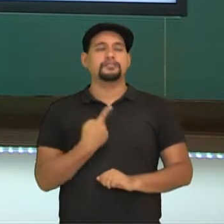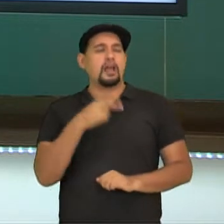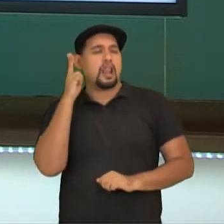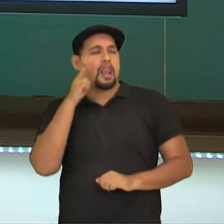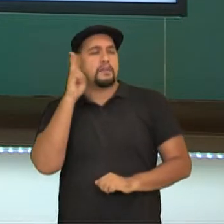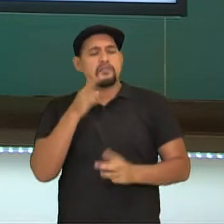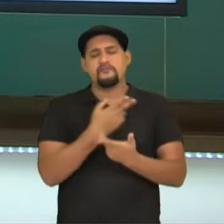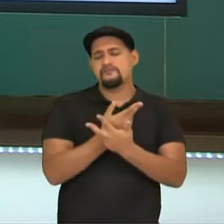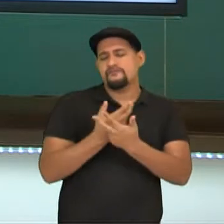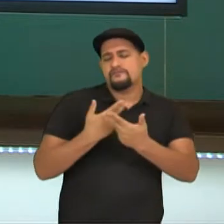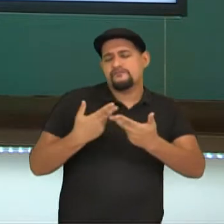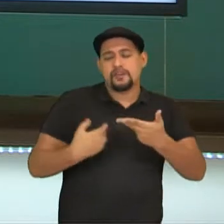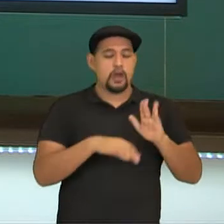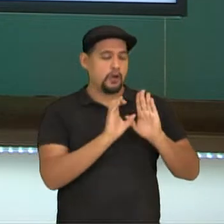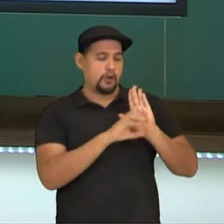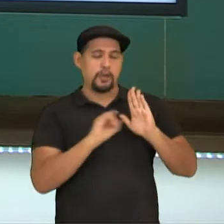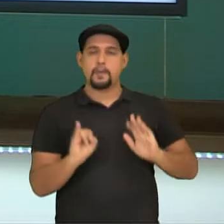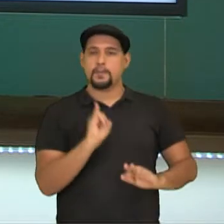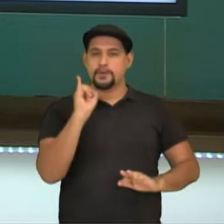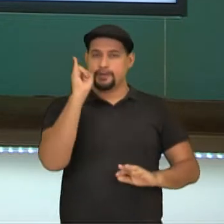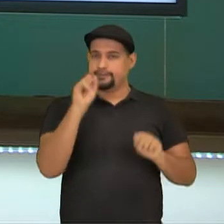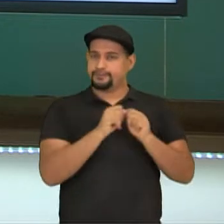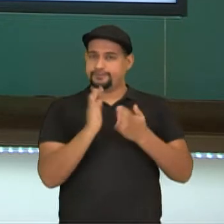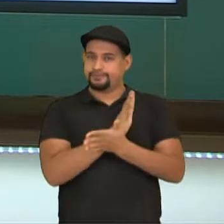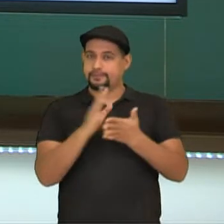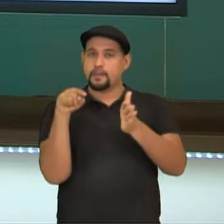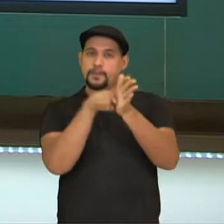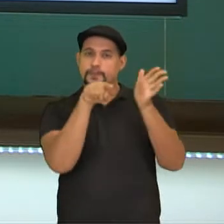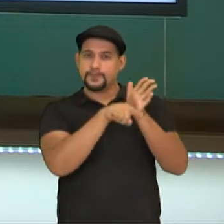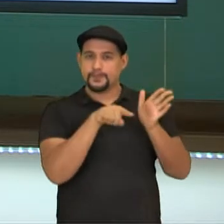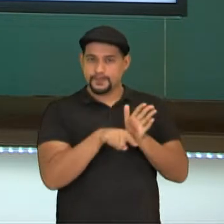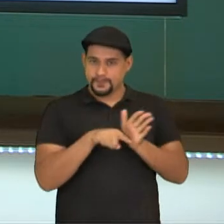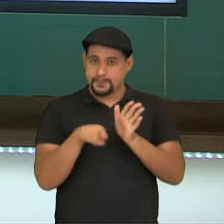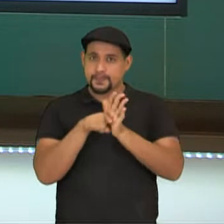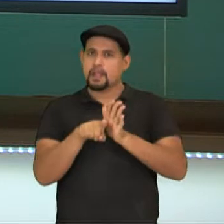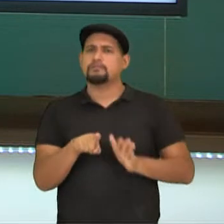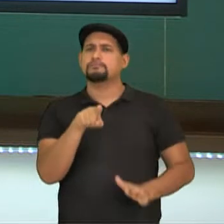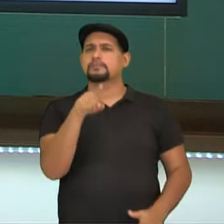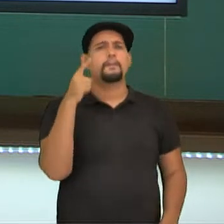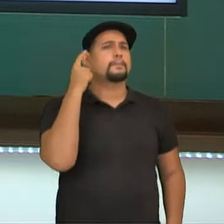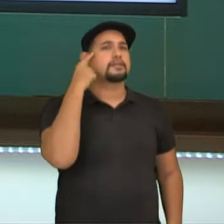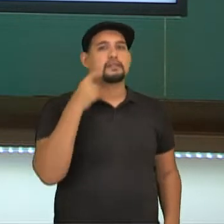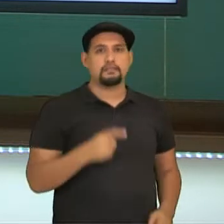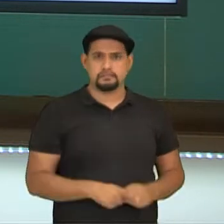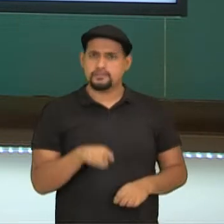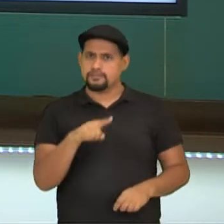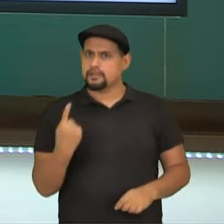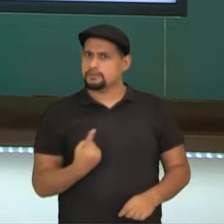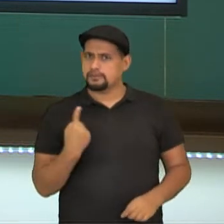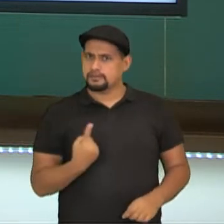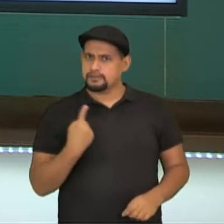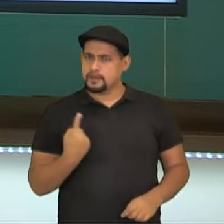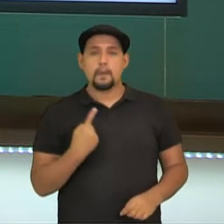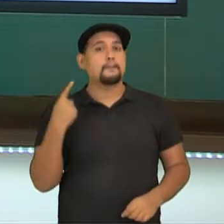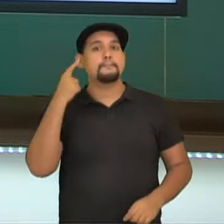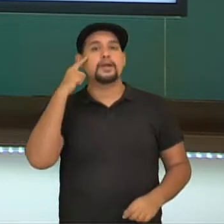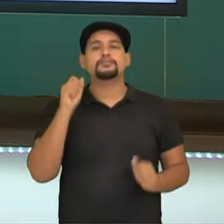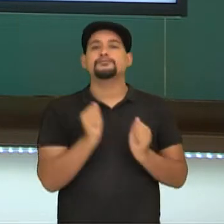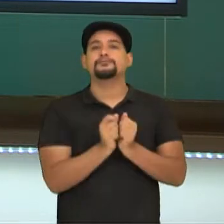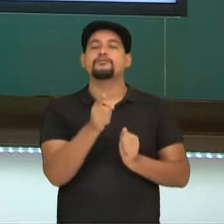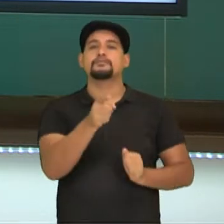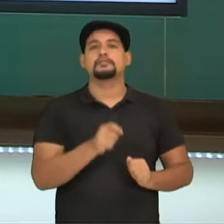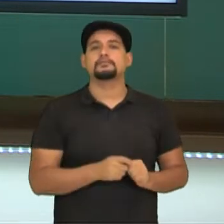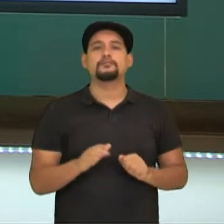vários conceitos que são bastante importantes. Eu vou fazer alguns questionamentos agora para você pensar. Se você está sozinho aí, pense com